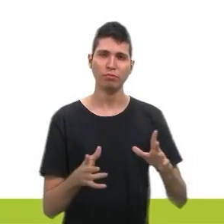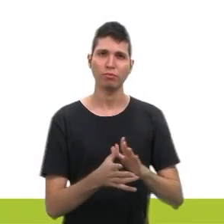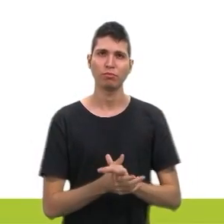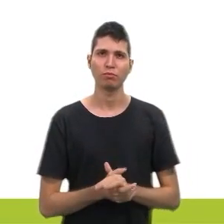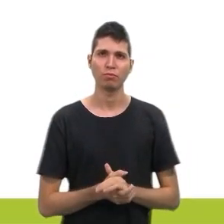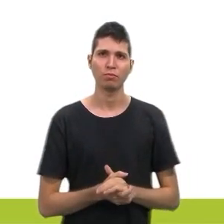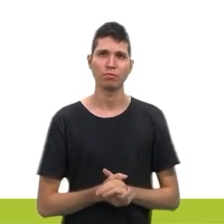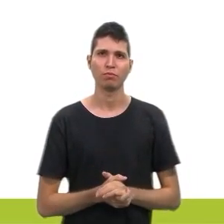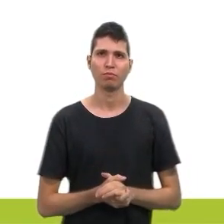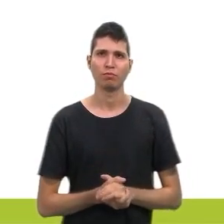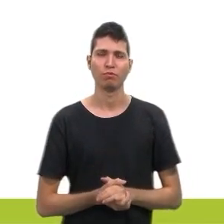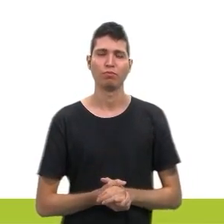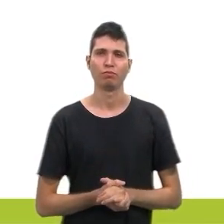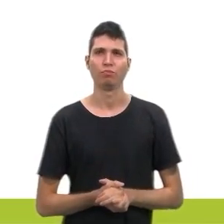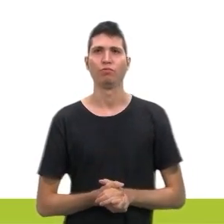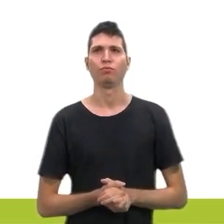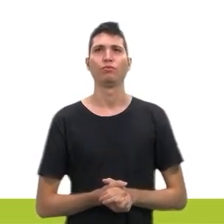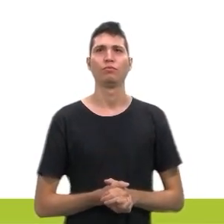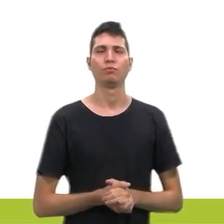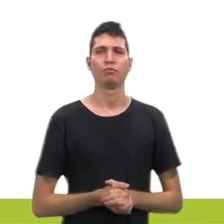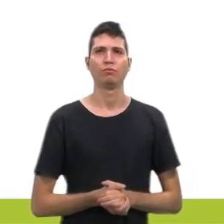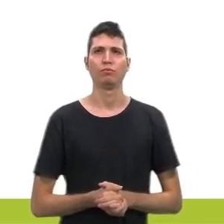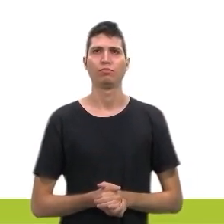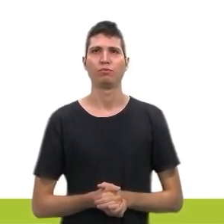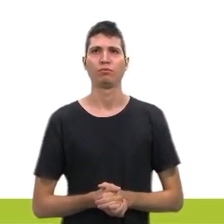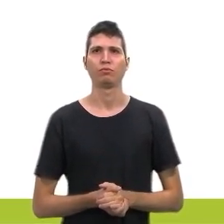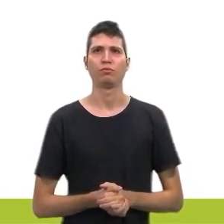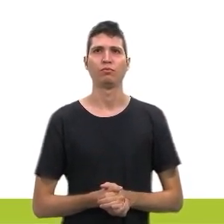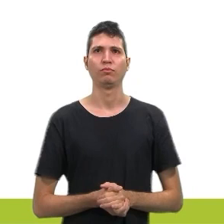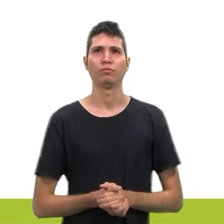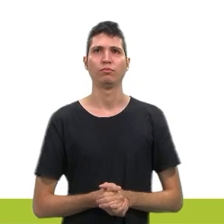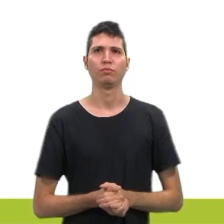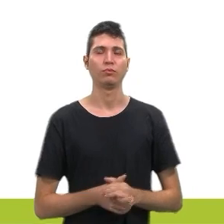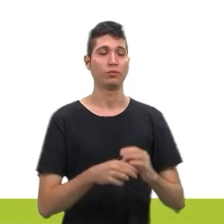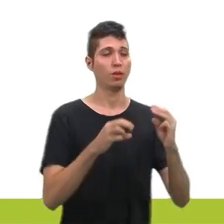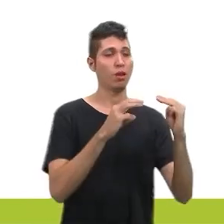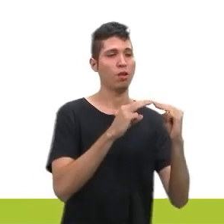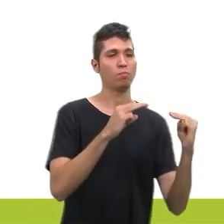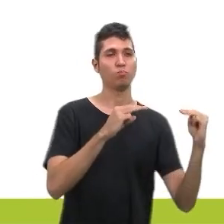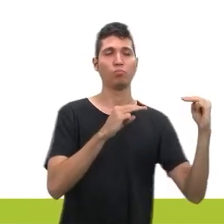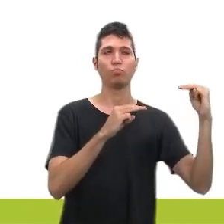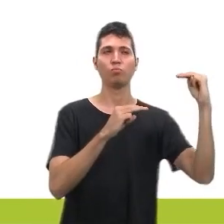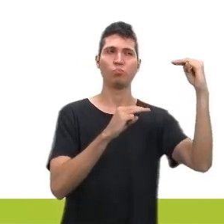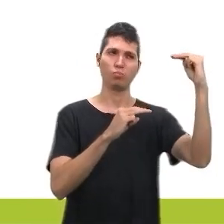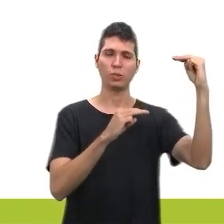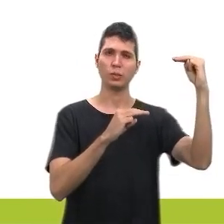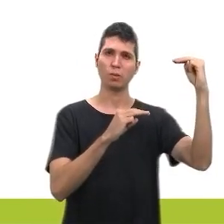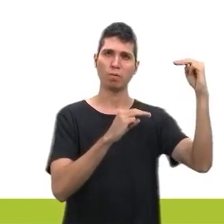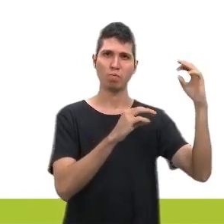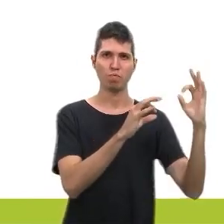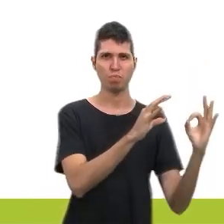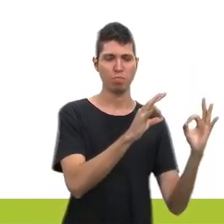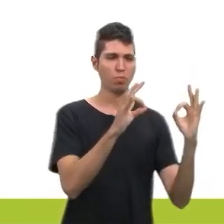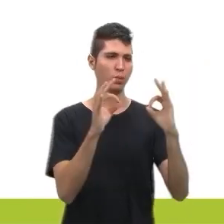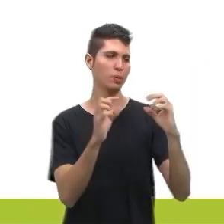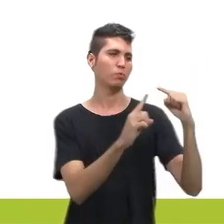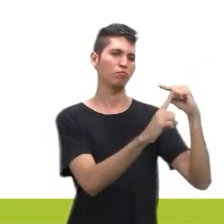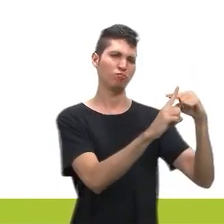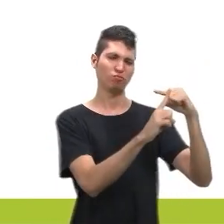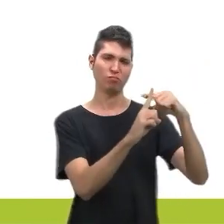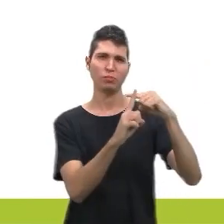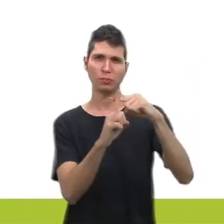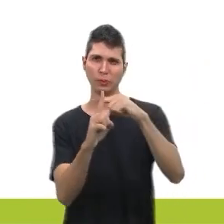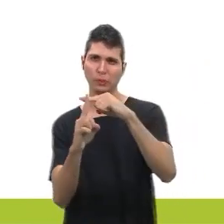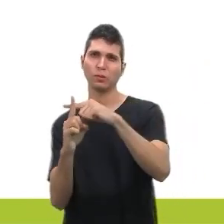gente já consegue observar uma informação que é a ideia da média aritmética. Professor, o que é a média aritmética? O somatório dos valores, como a gente já